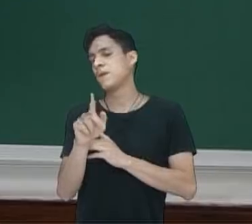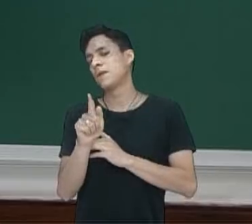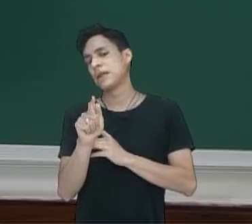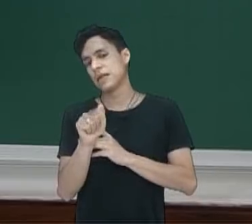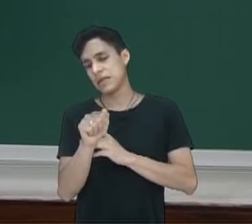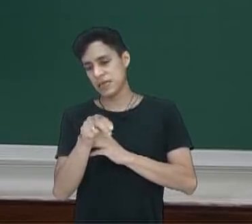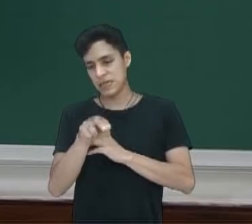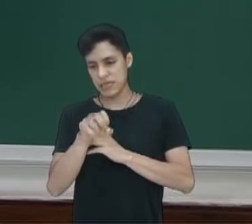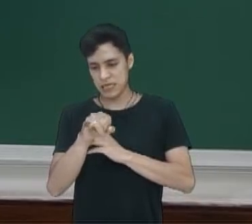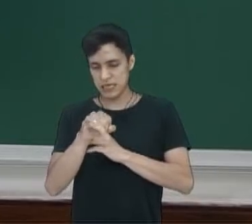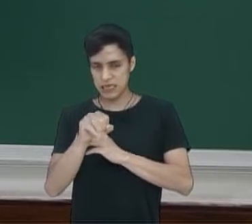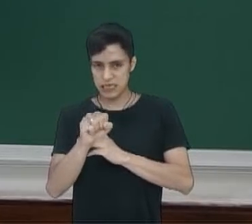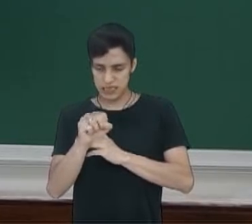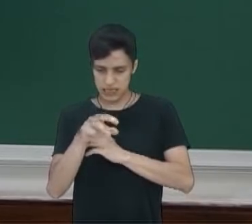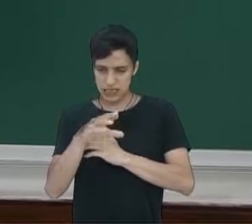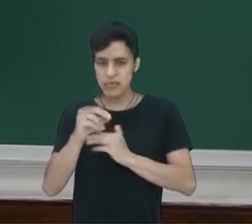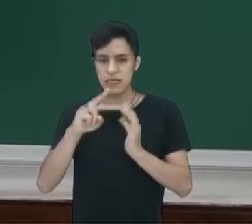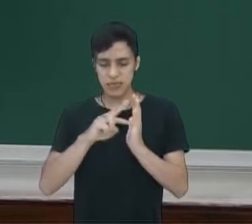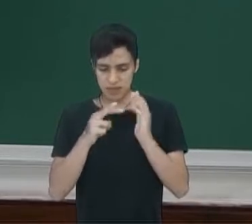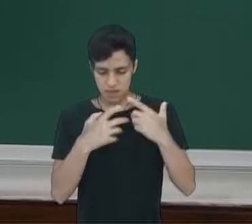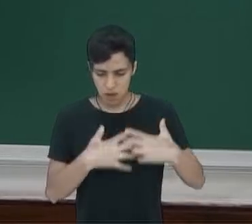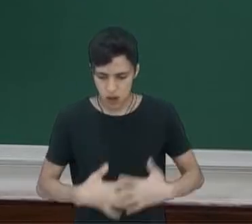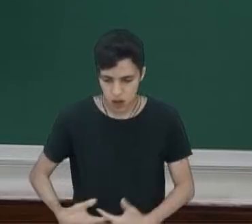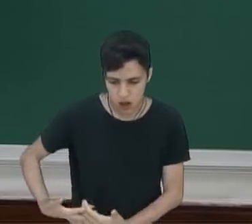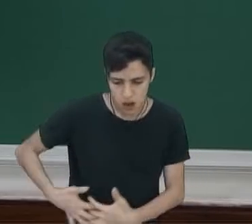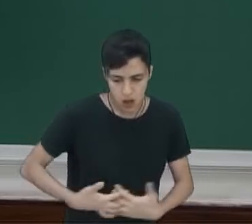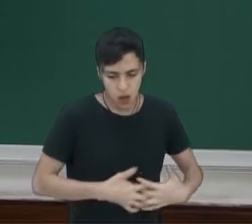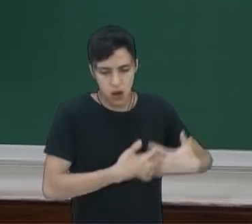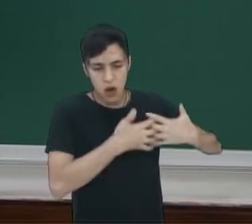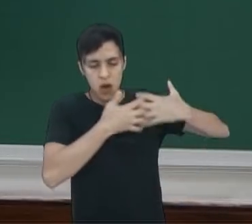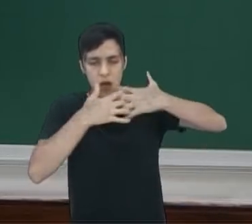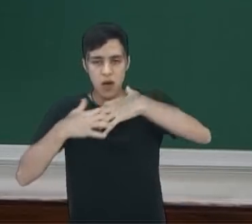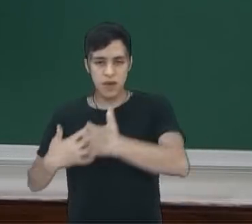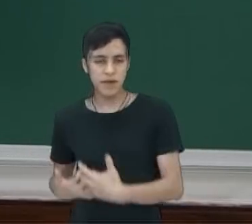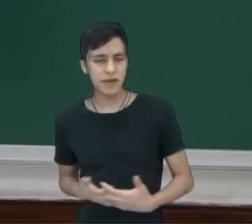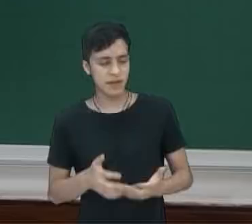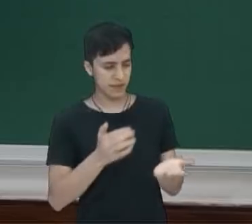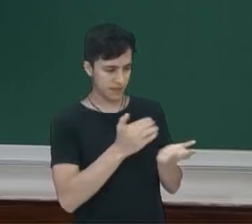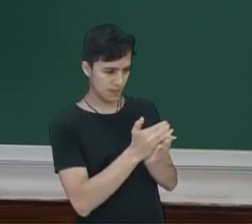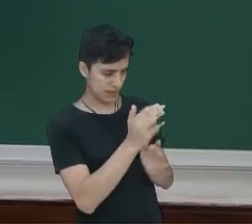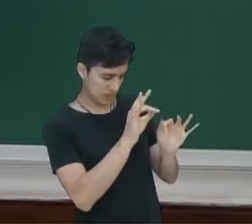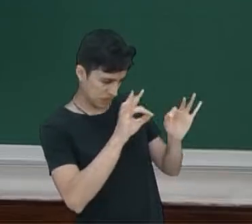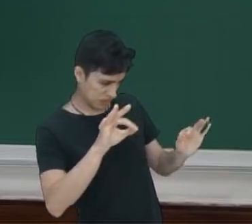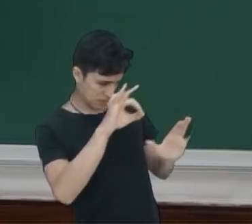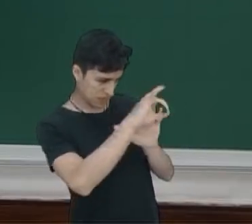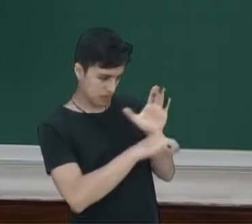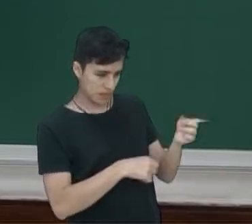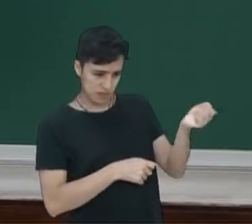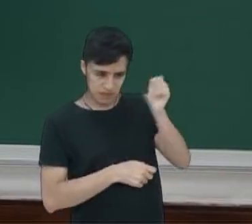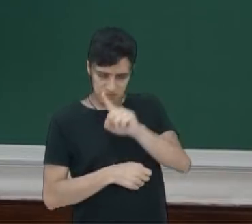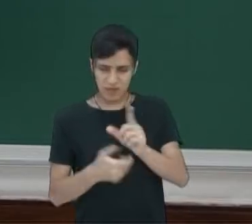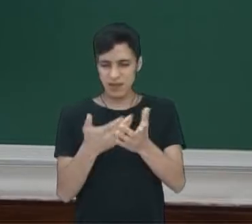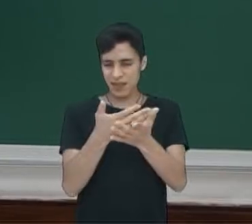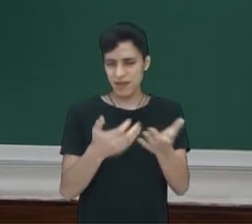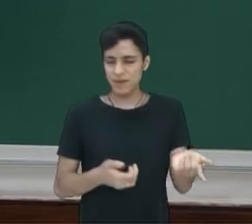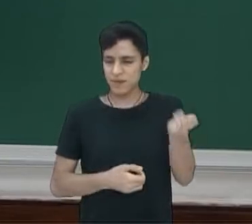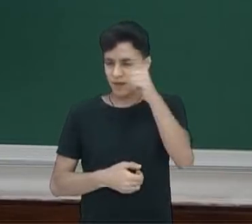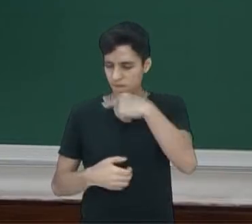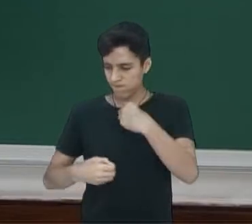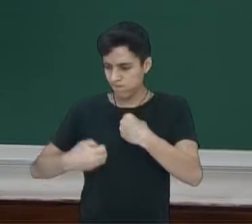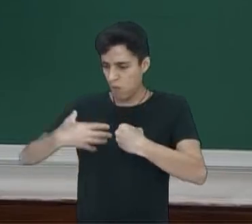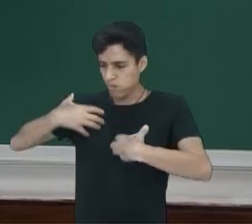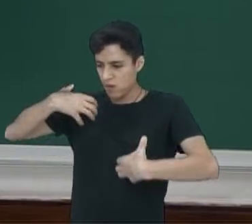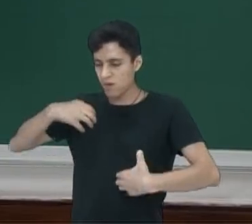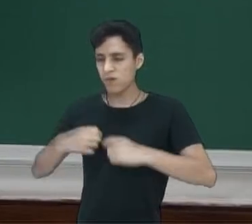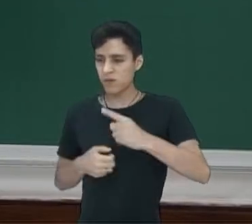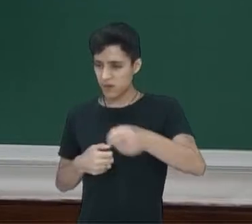organismo, tá? Então, partindo da estrutura mais simples, célula, depois o tecido, depois os órgãos, depois